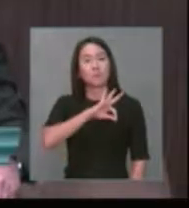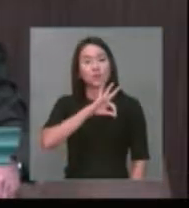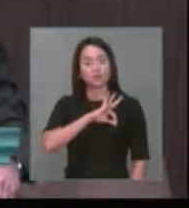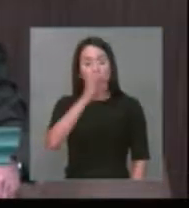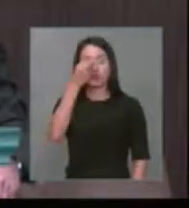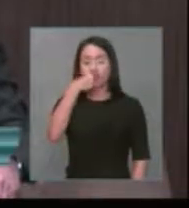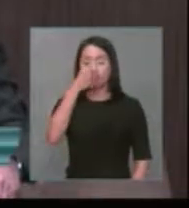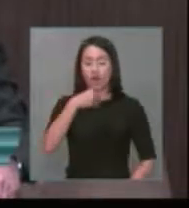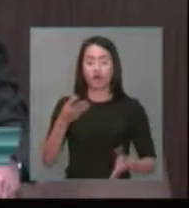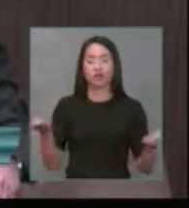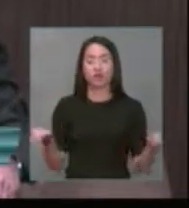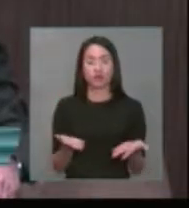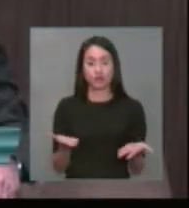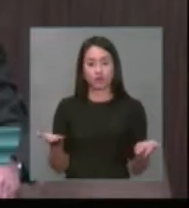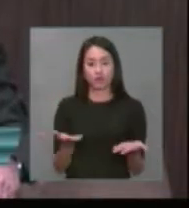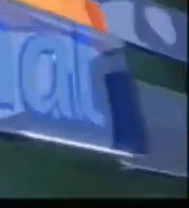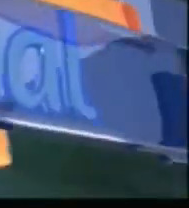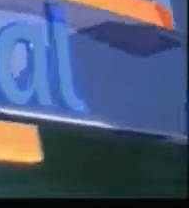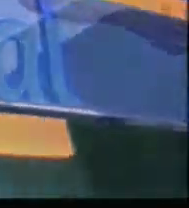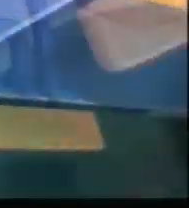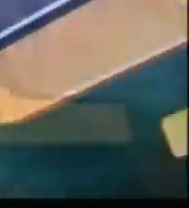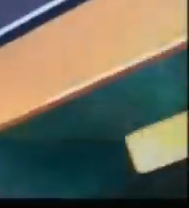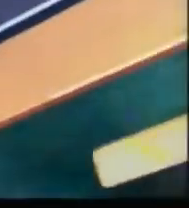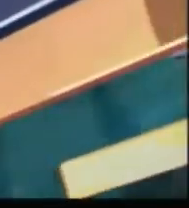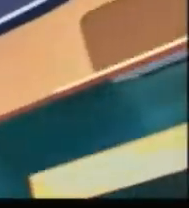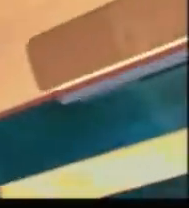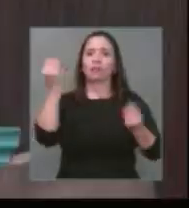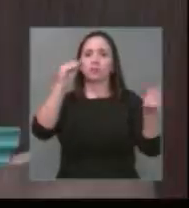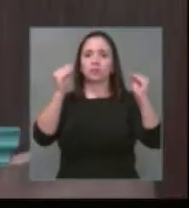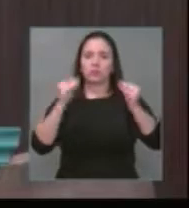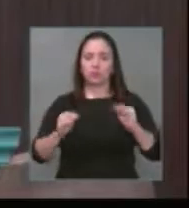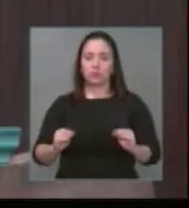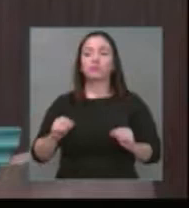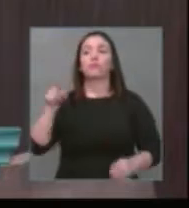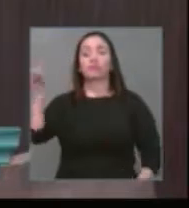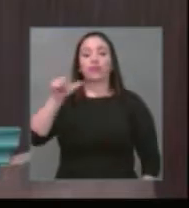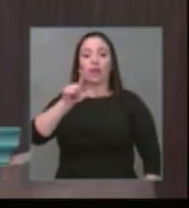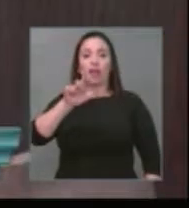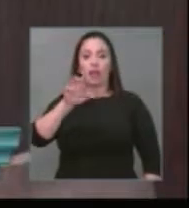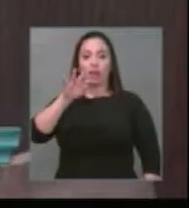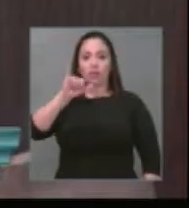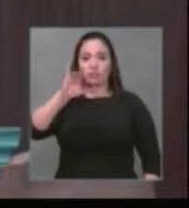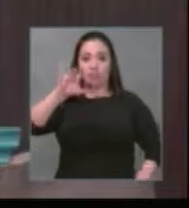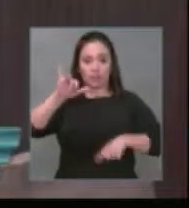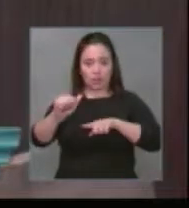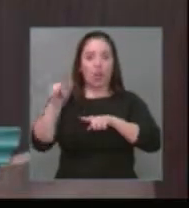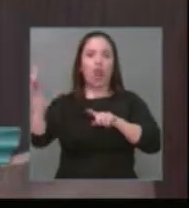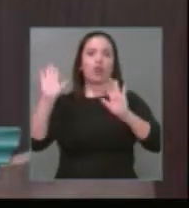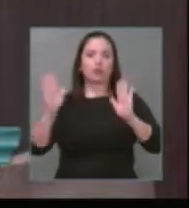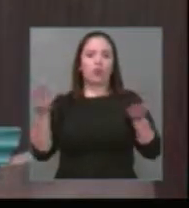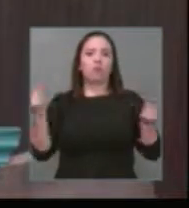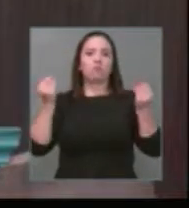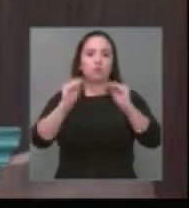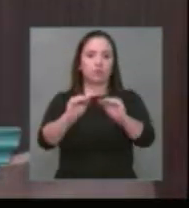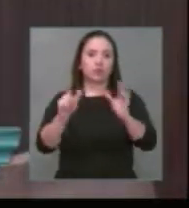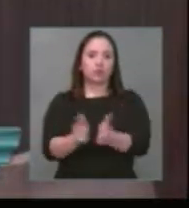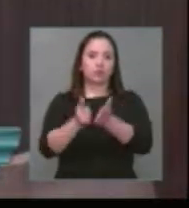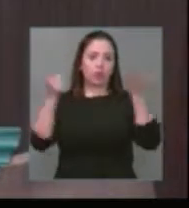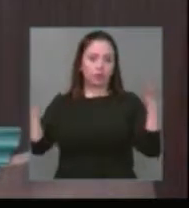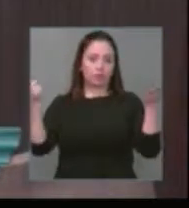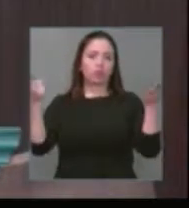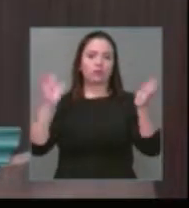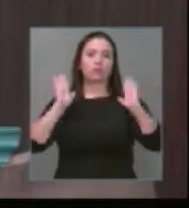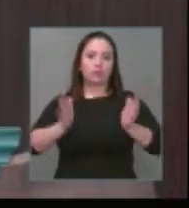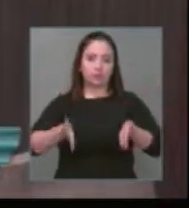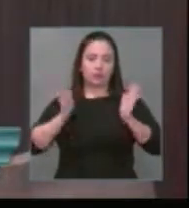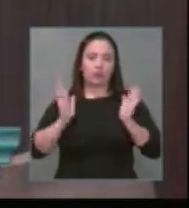a intervenção das Forças Armadas. A deputada doutora Silvana, do PMDB, lamentou a não conclusão da